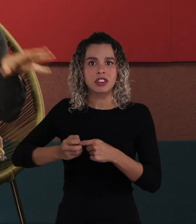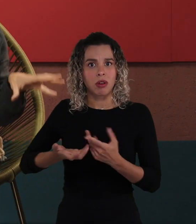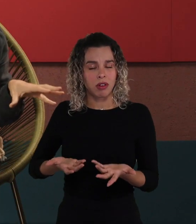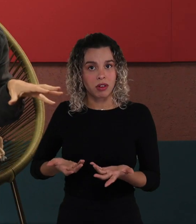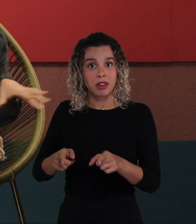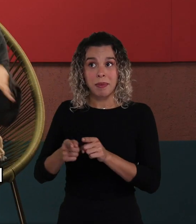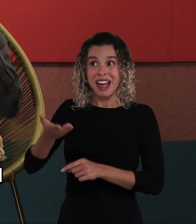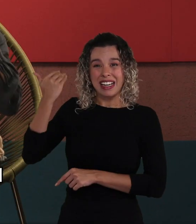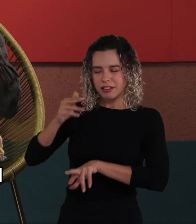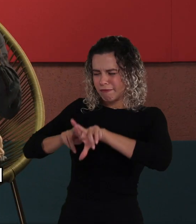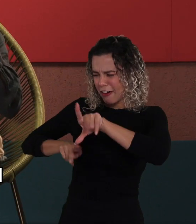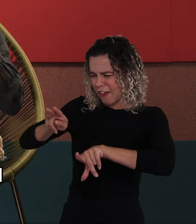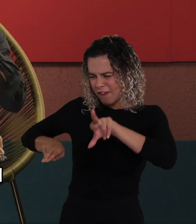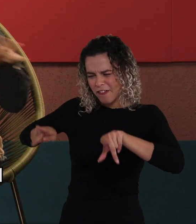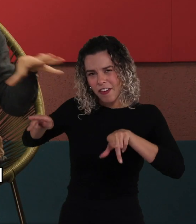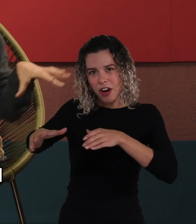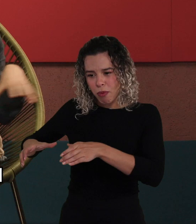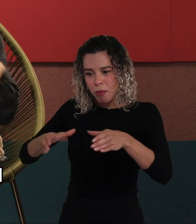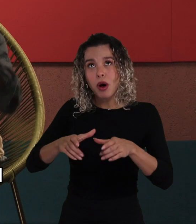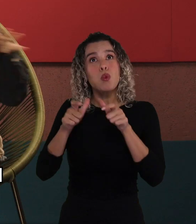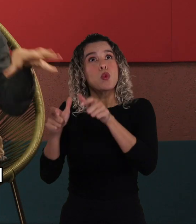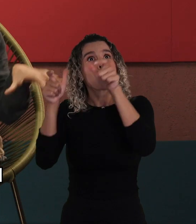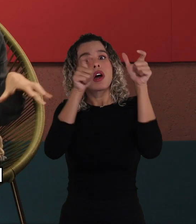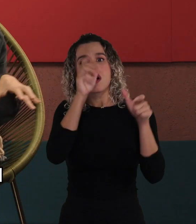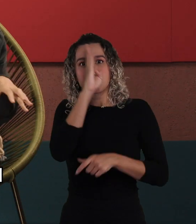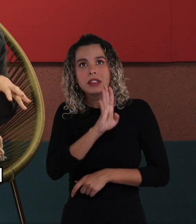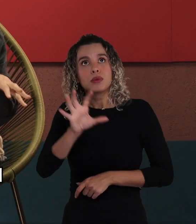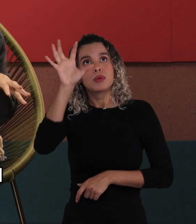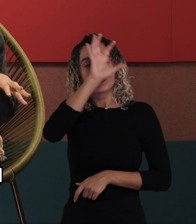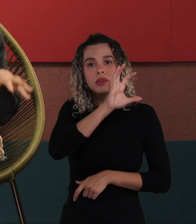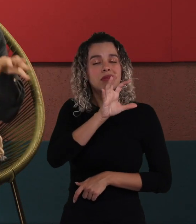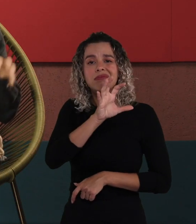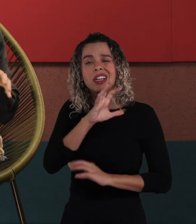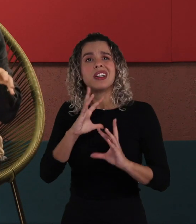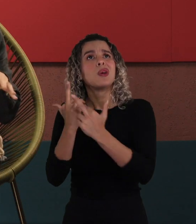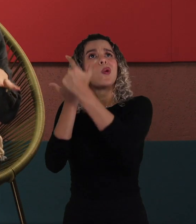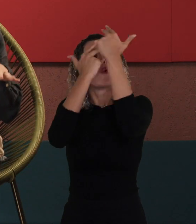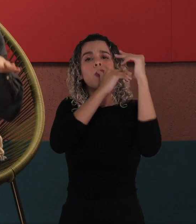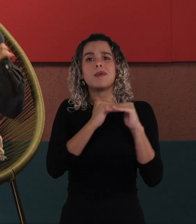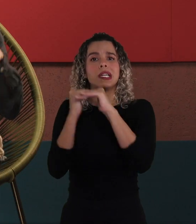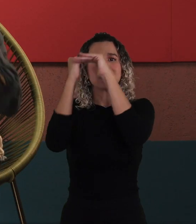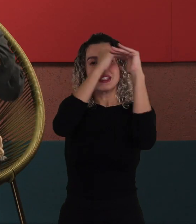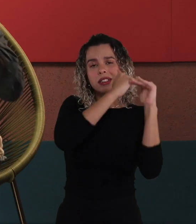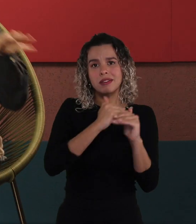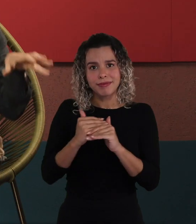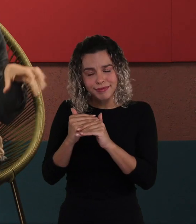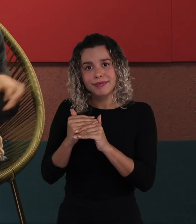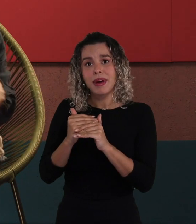perdendo diversidade, que antes era muito mais regional o consumo do alimento, para um consumo